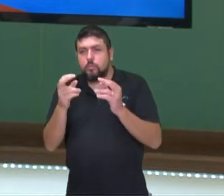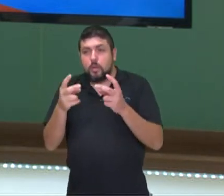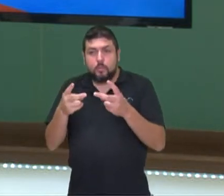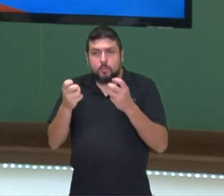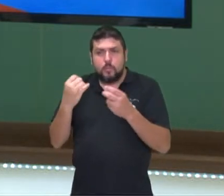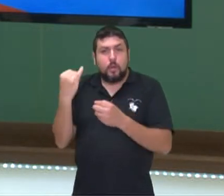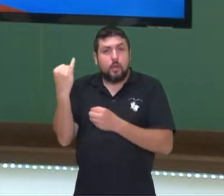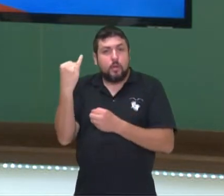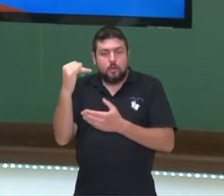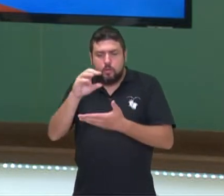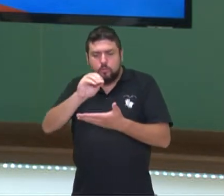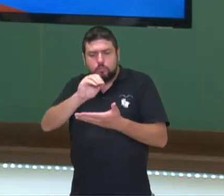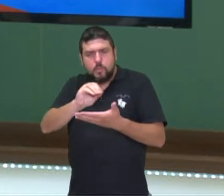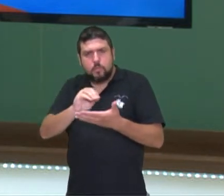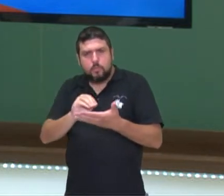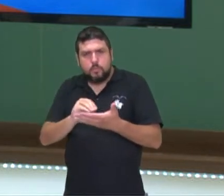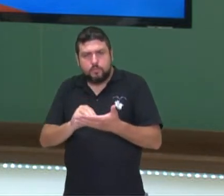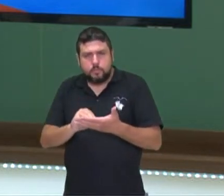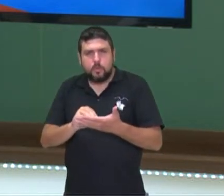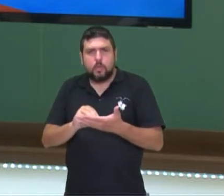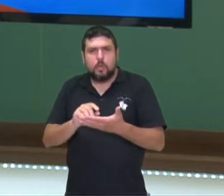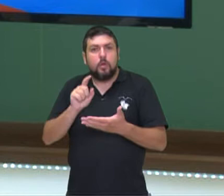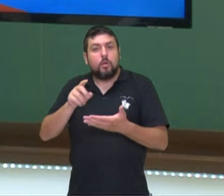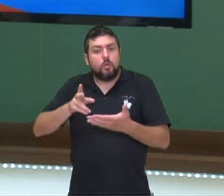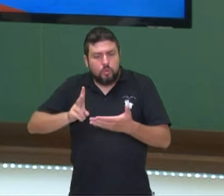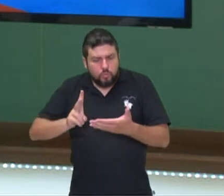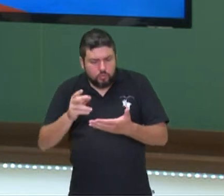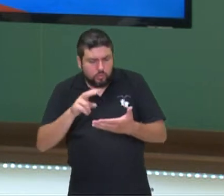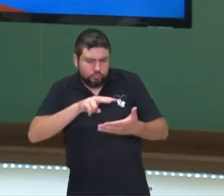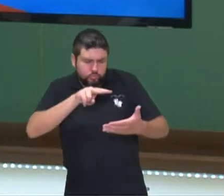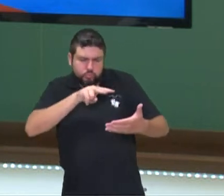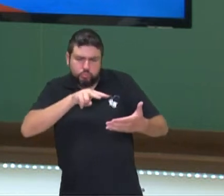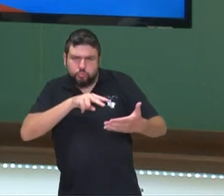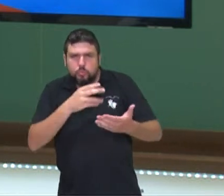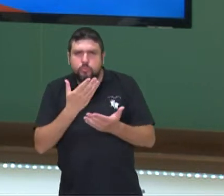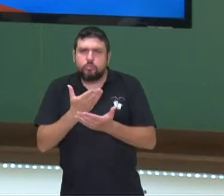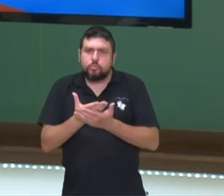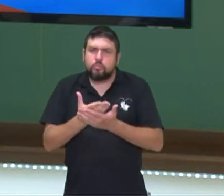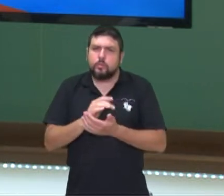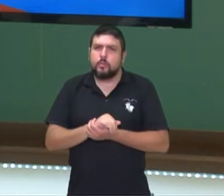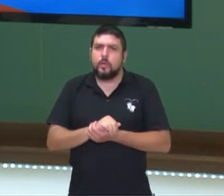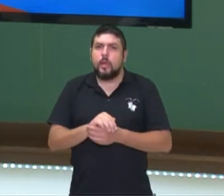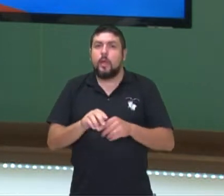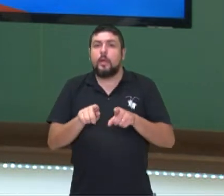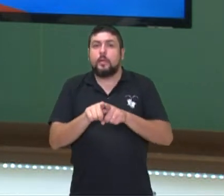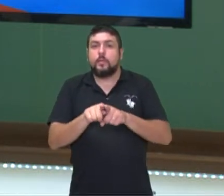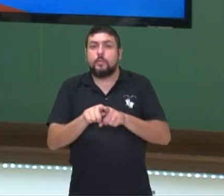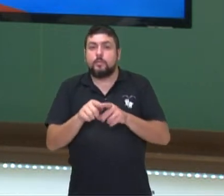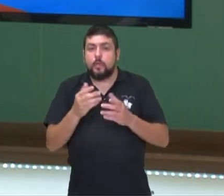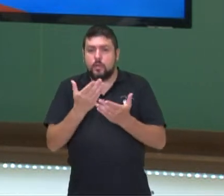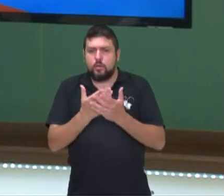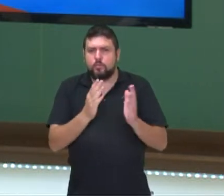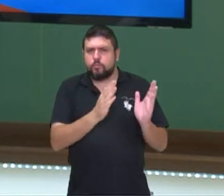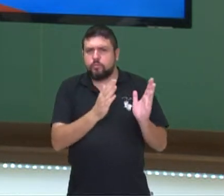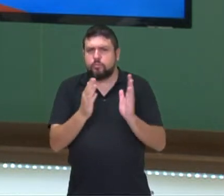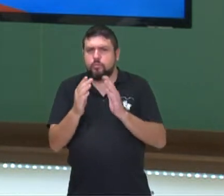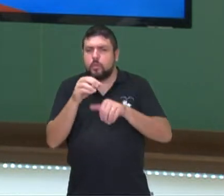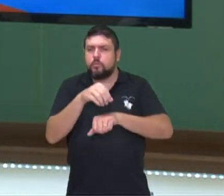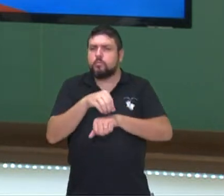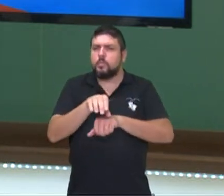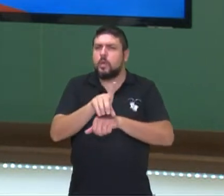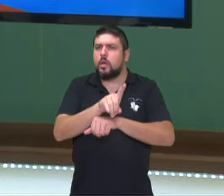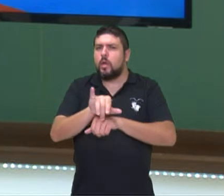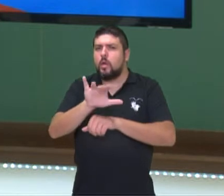para você continuar seus estudos. As várias dicas que nós vamos dar nesta aula, anote, vão te